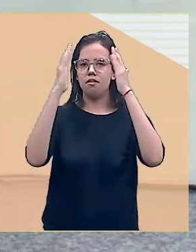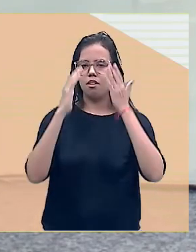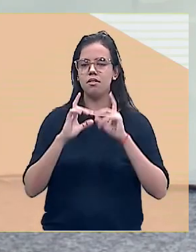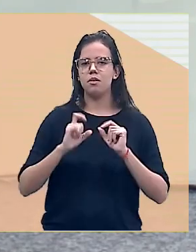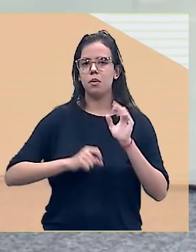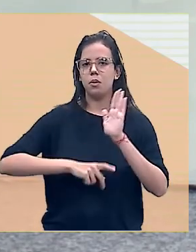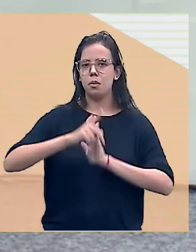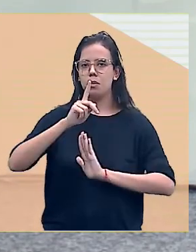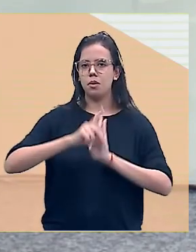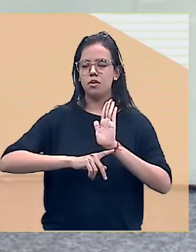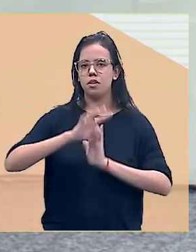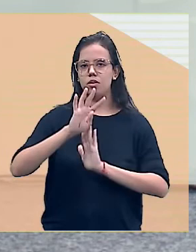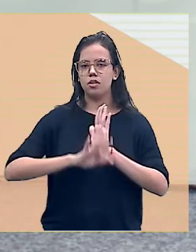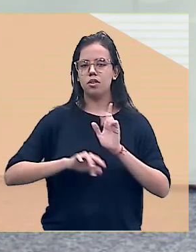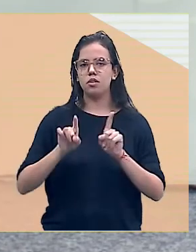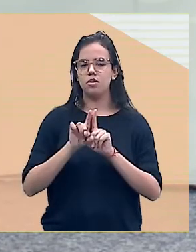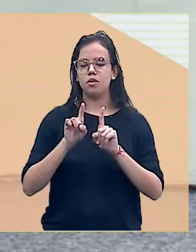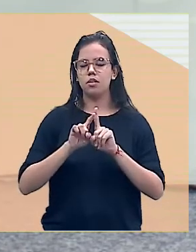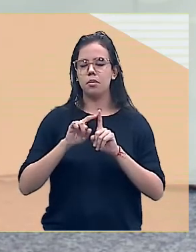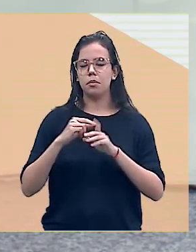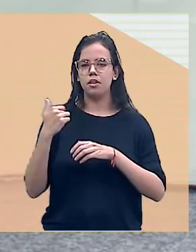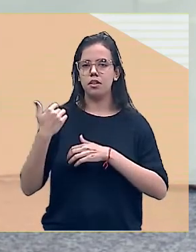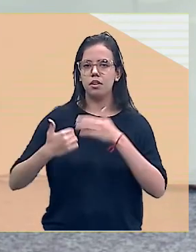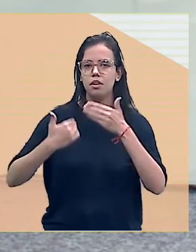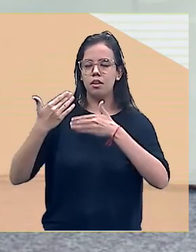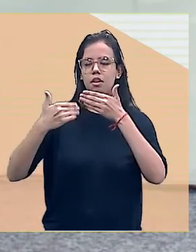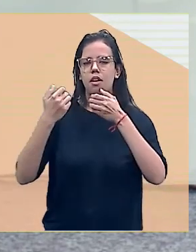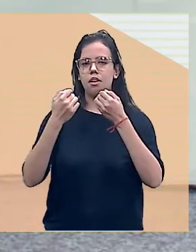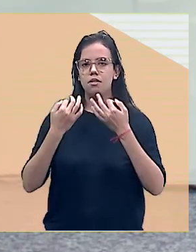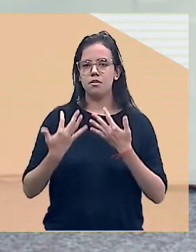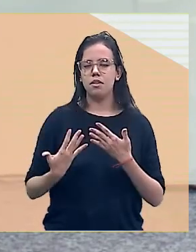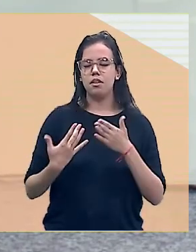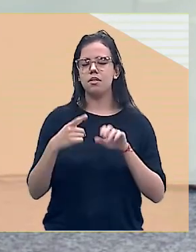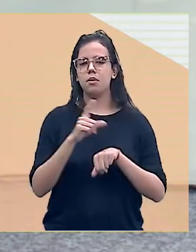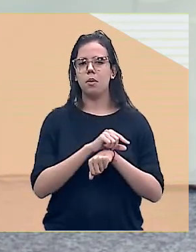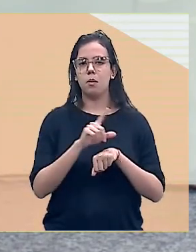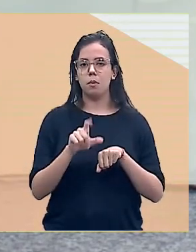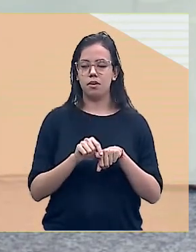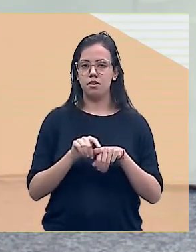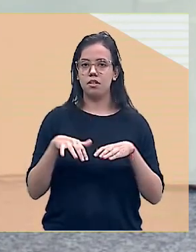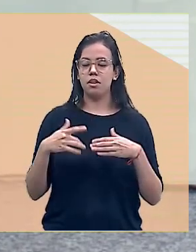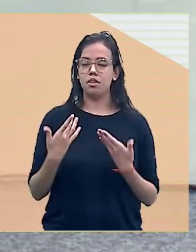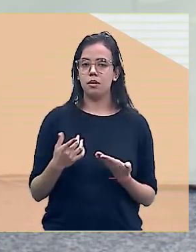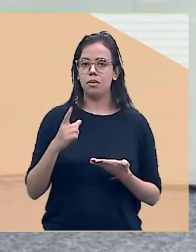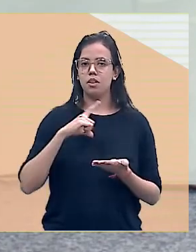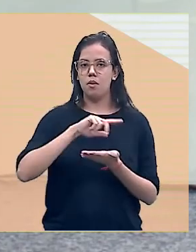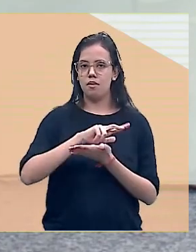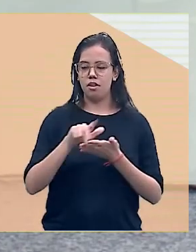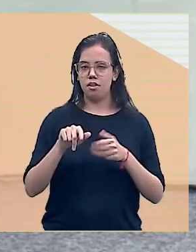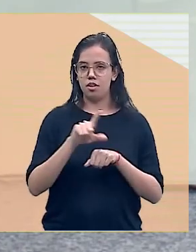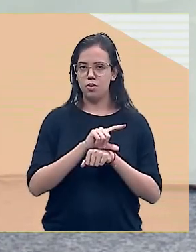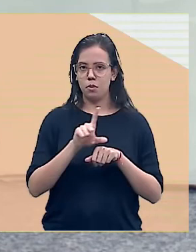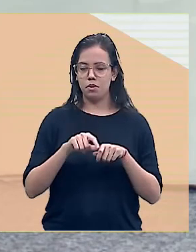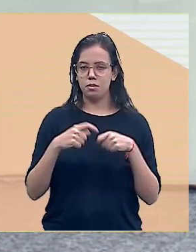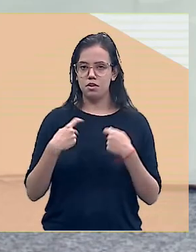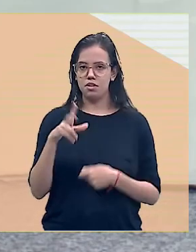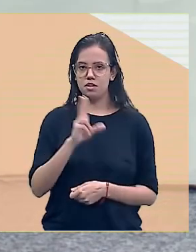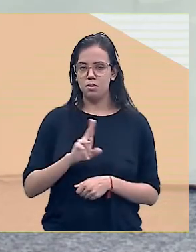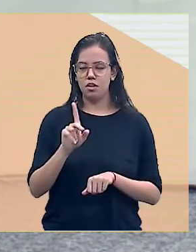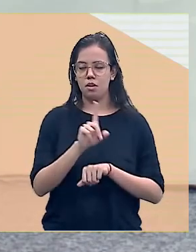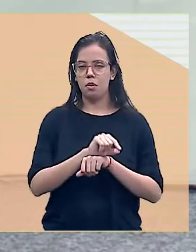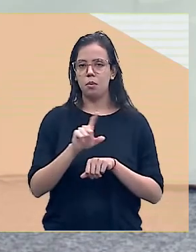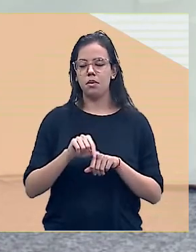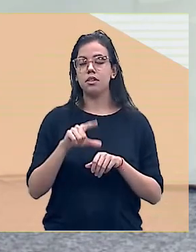o projeto de texto e o seu desenvolvimento argumentativo para você ter uma variedade de argumentos é necessário utilizar